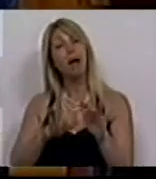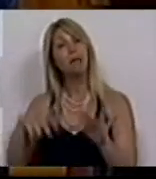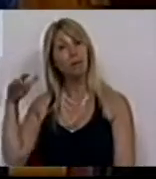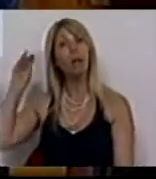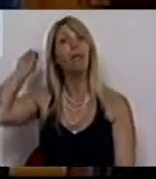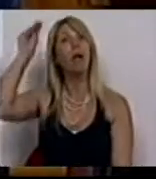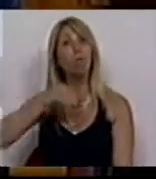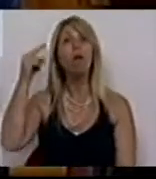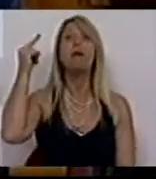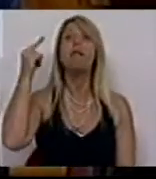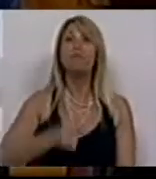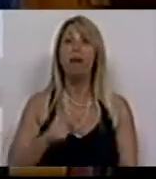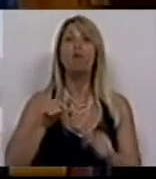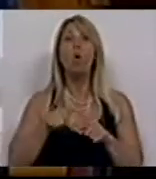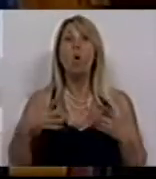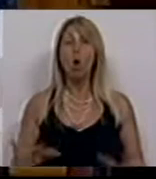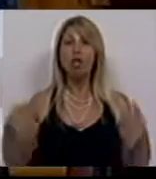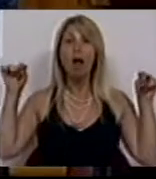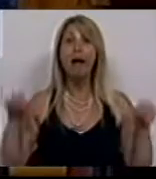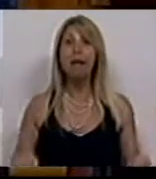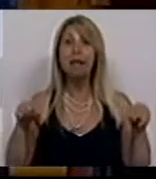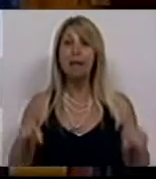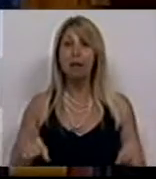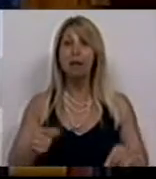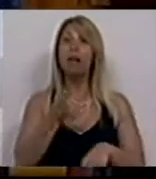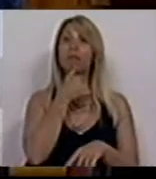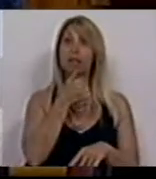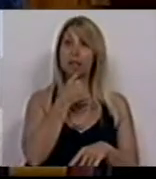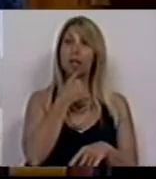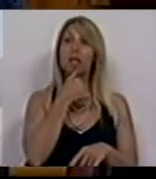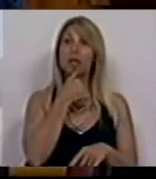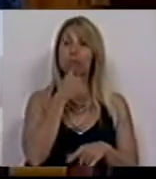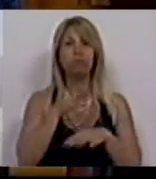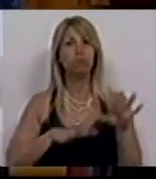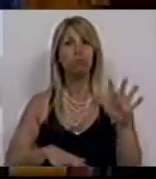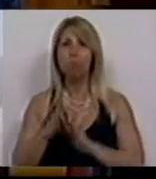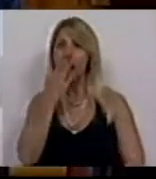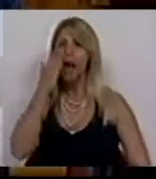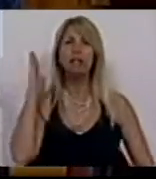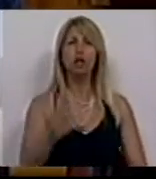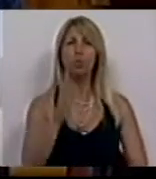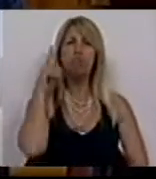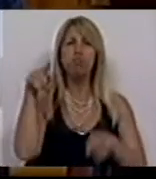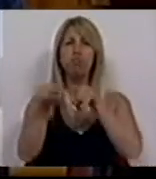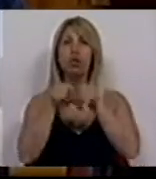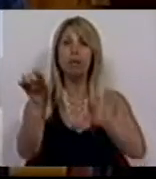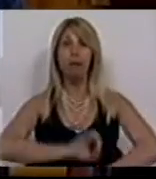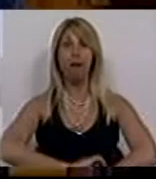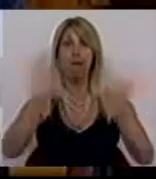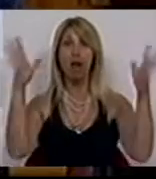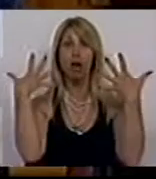da República deve, hoje aqui, decidir um gesto político claro e